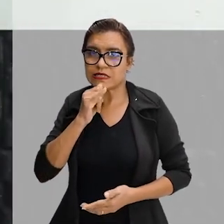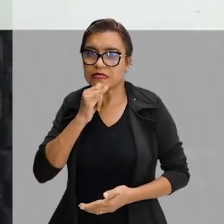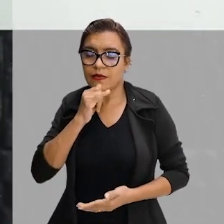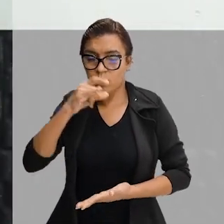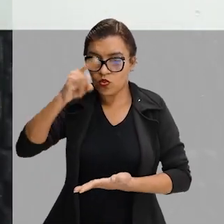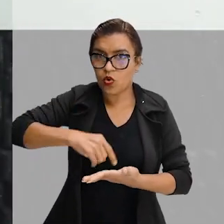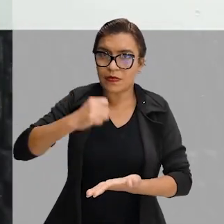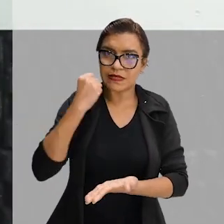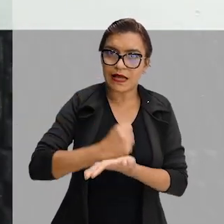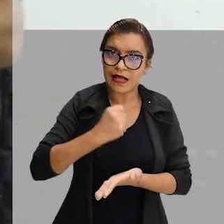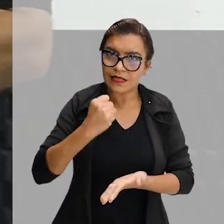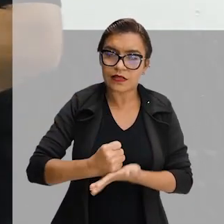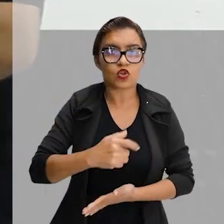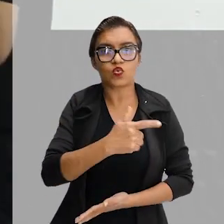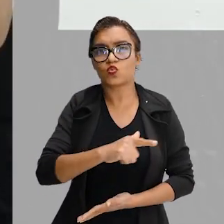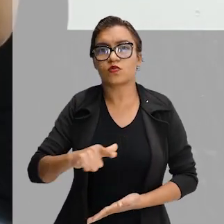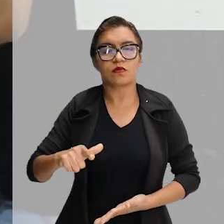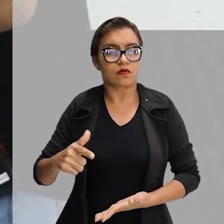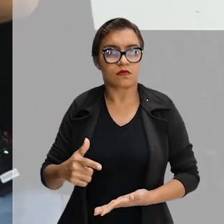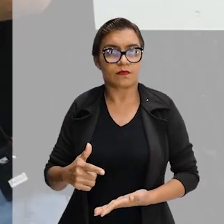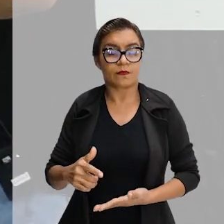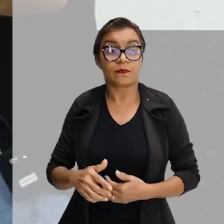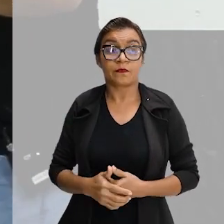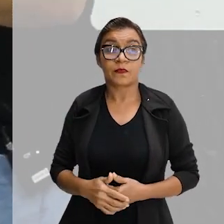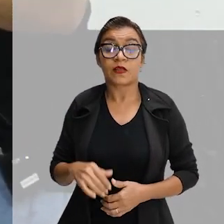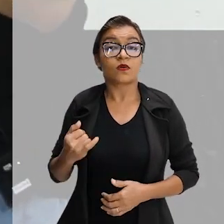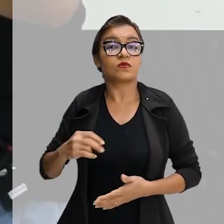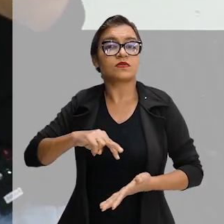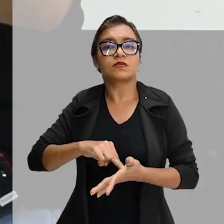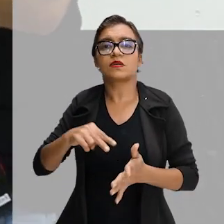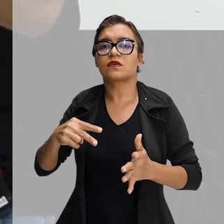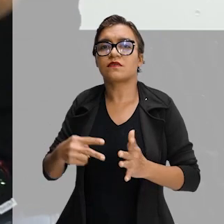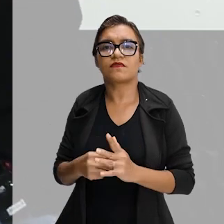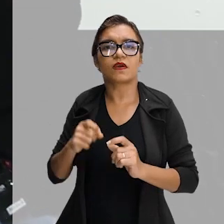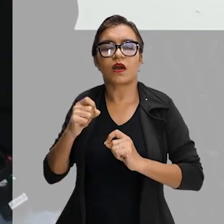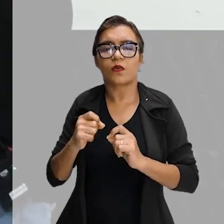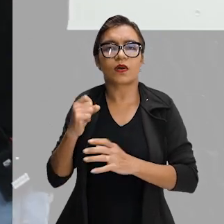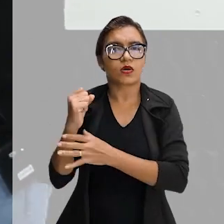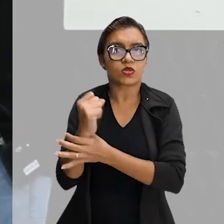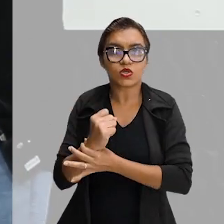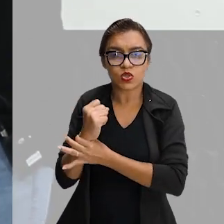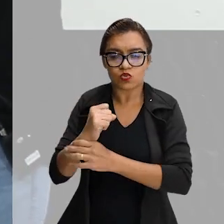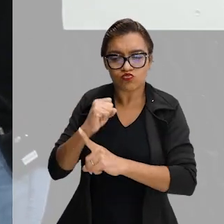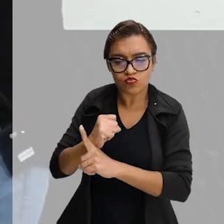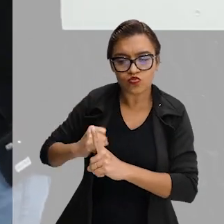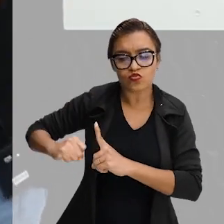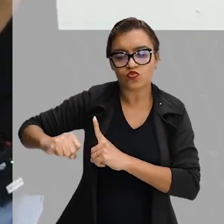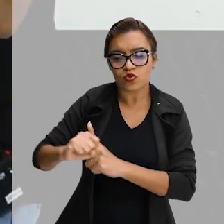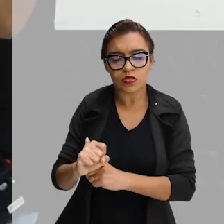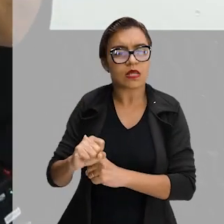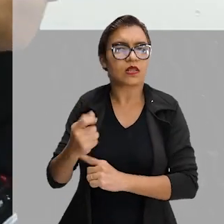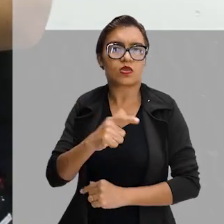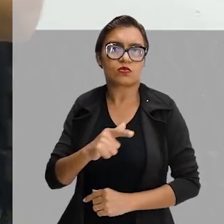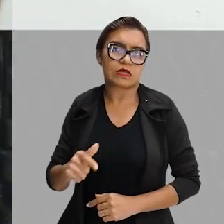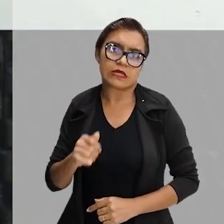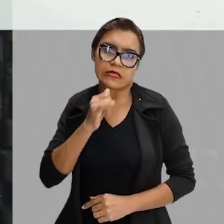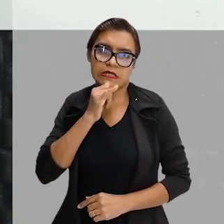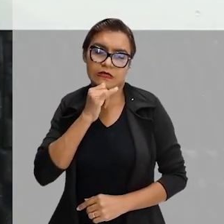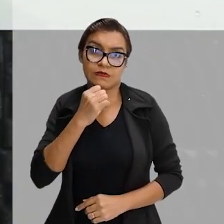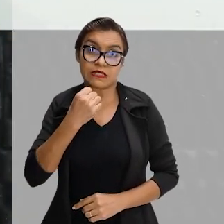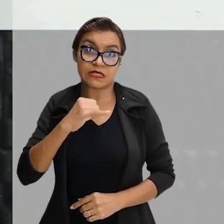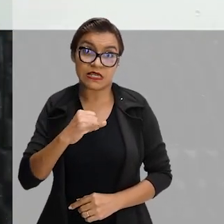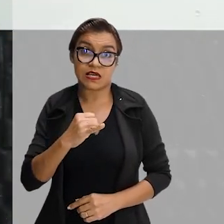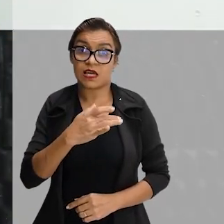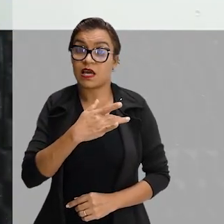vocês conhecem bem essa realidade. Então, significa que ele não tem a seguridade social. Eu não posso adoecer, porque